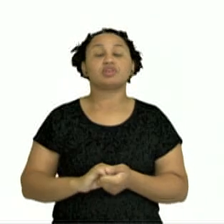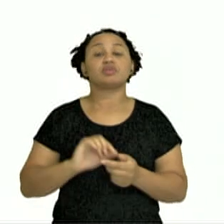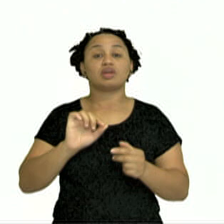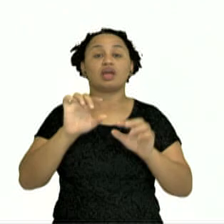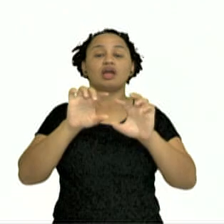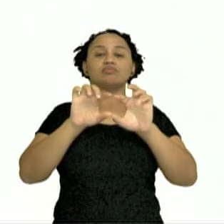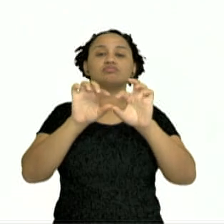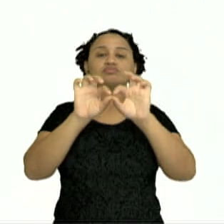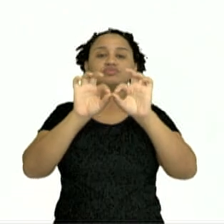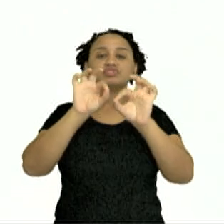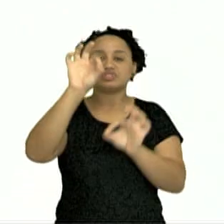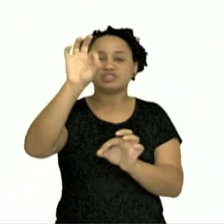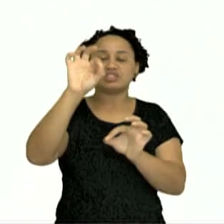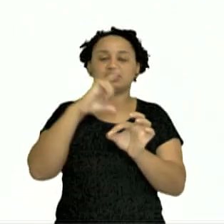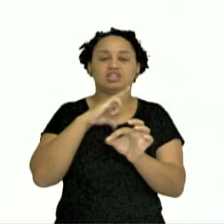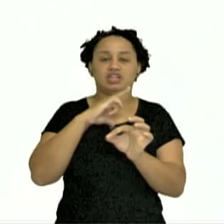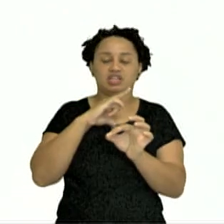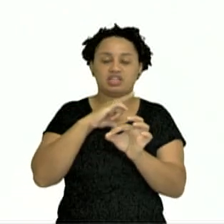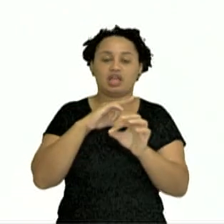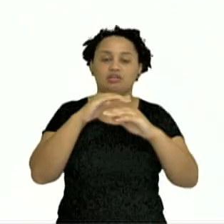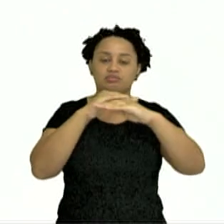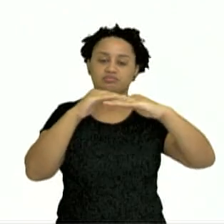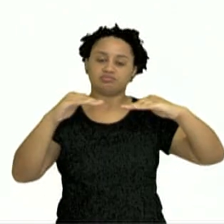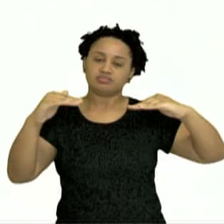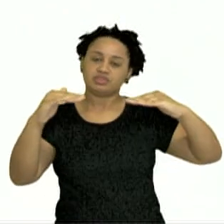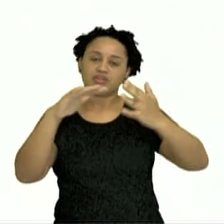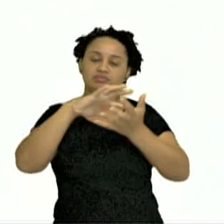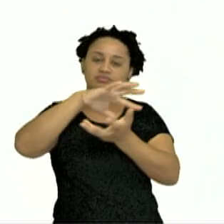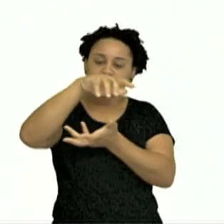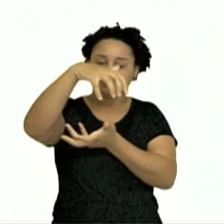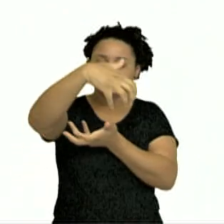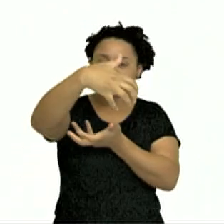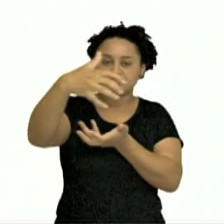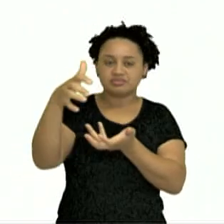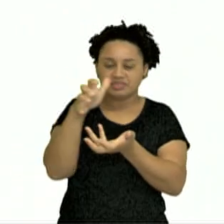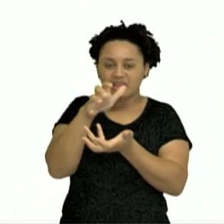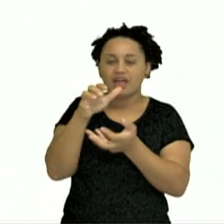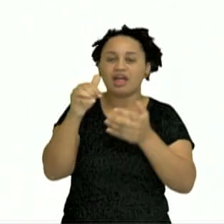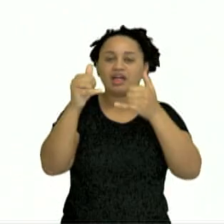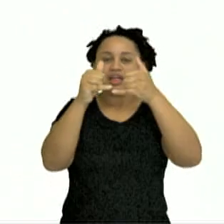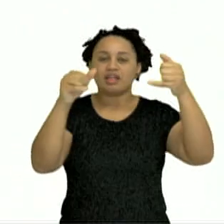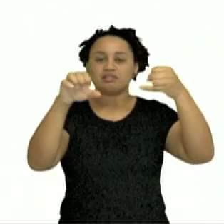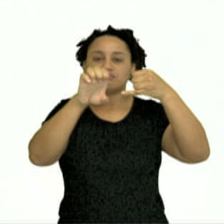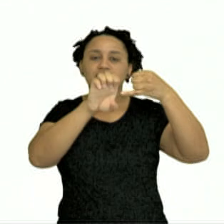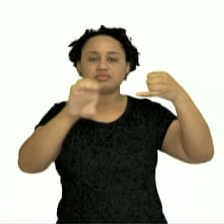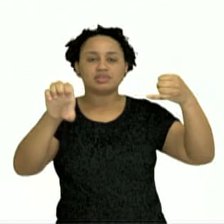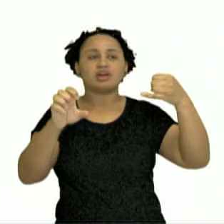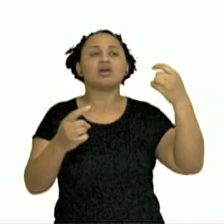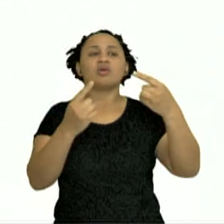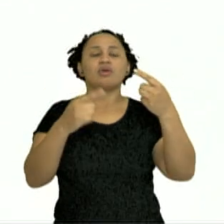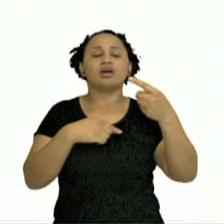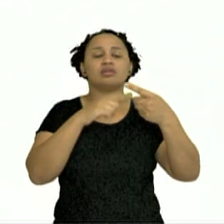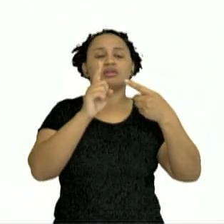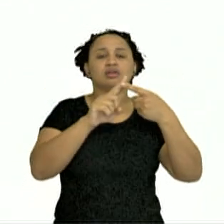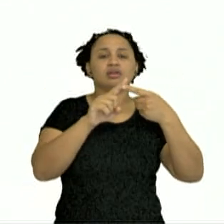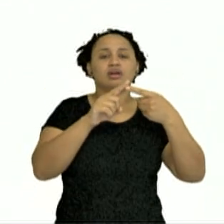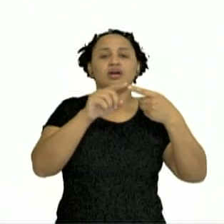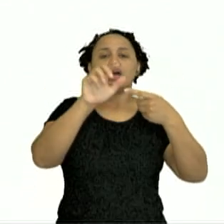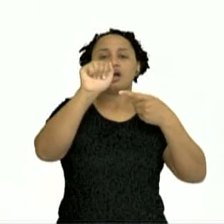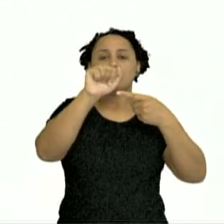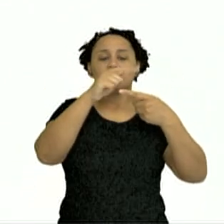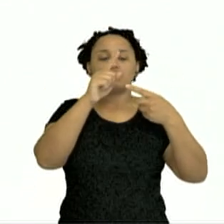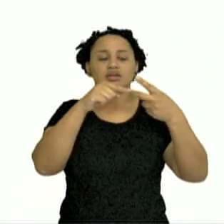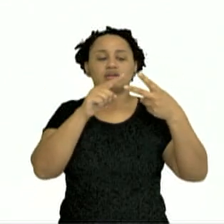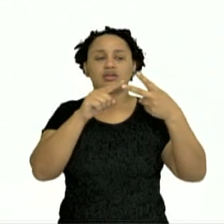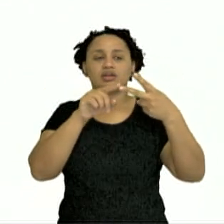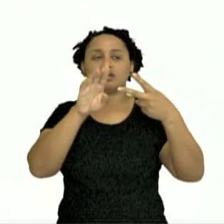distância medida em graus entre um ponto da superfície terrestre e a linha do Equador. A alternativa refere-se a quê?